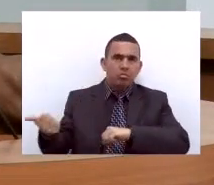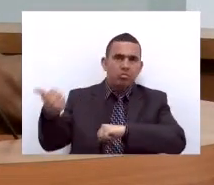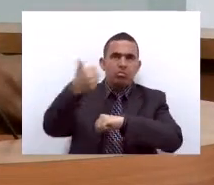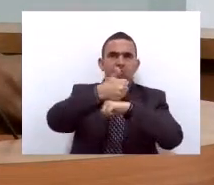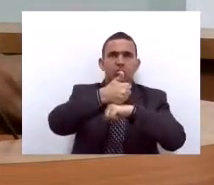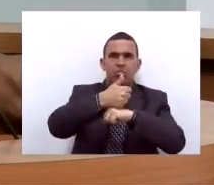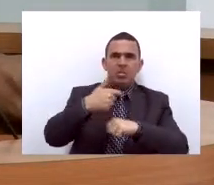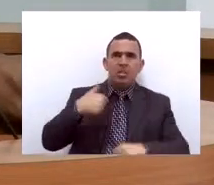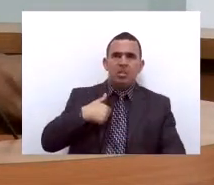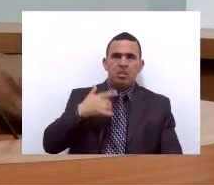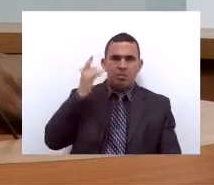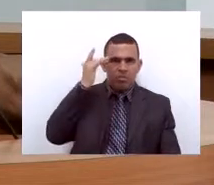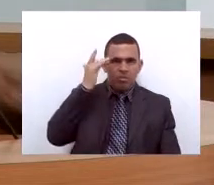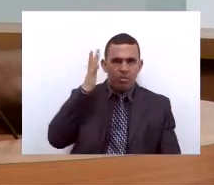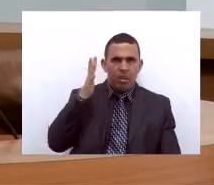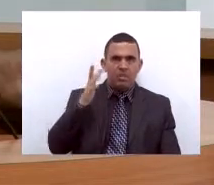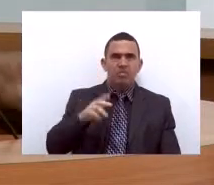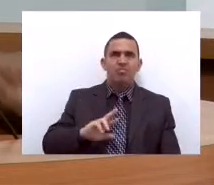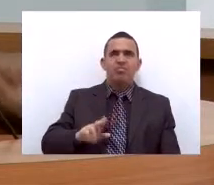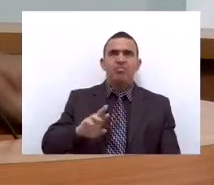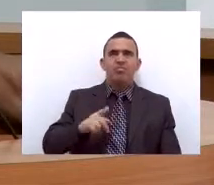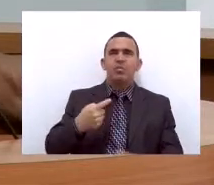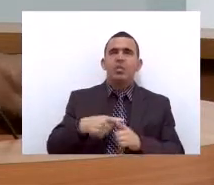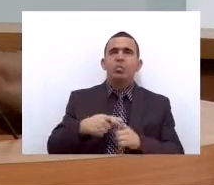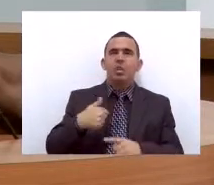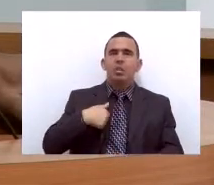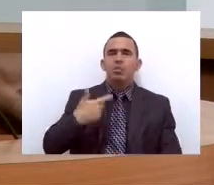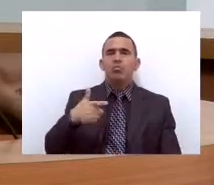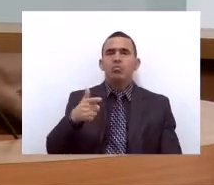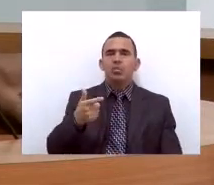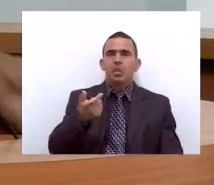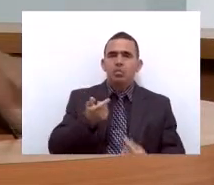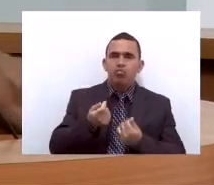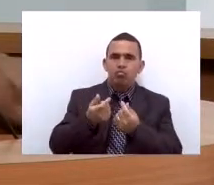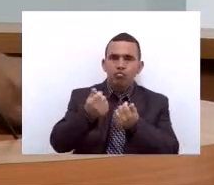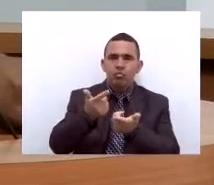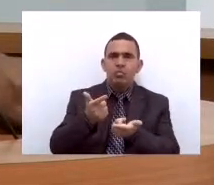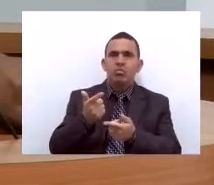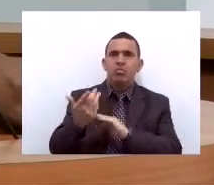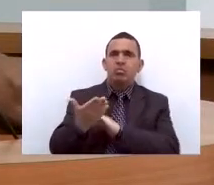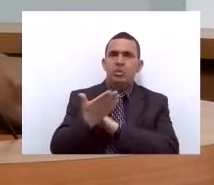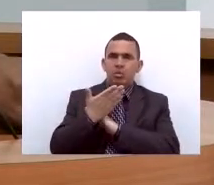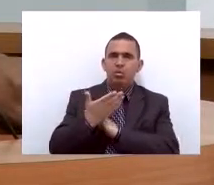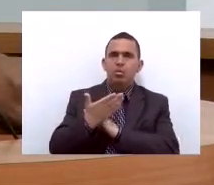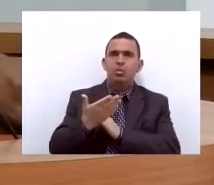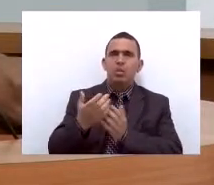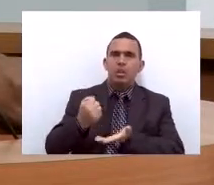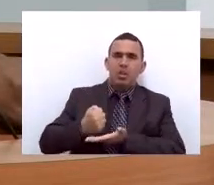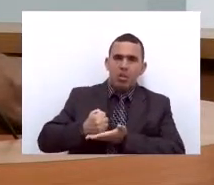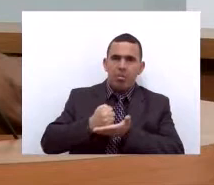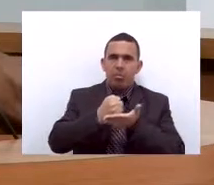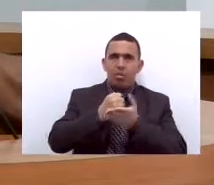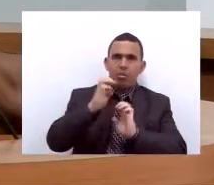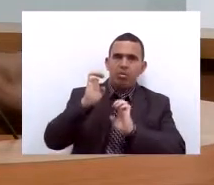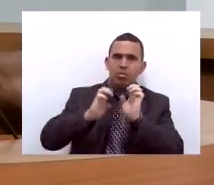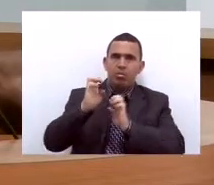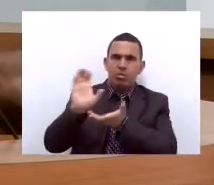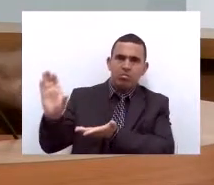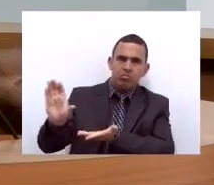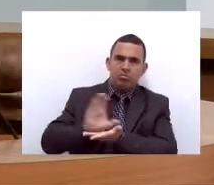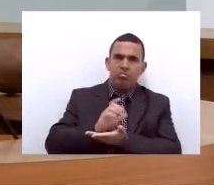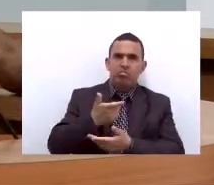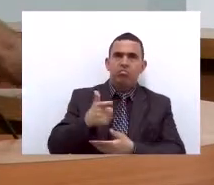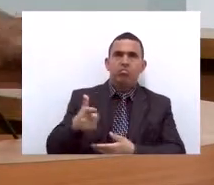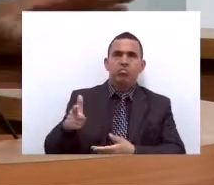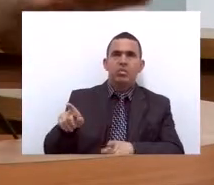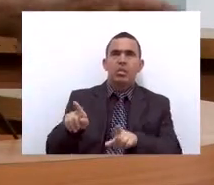fácil, porque não dependo e não tenho condições financeiras, não temos recurso, não temos apoio de empresas e